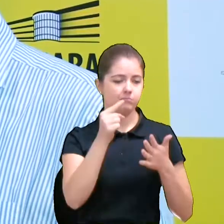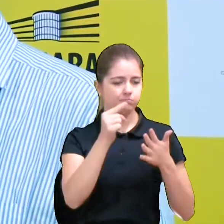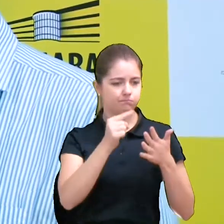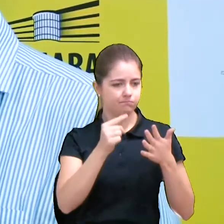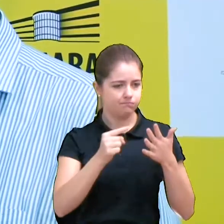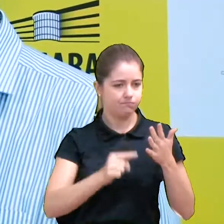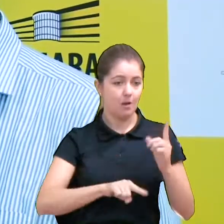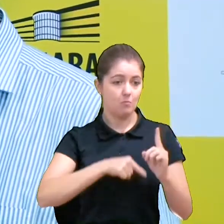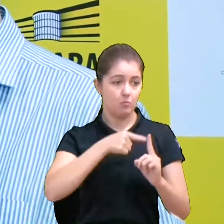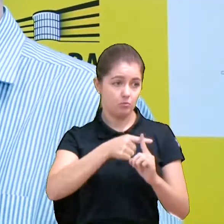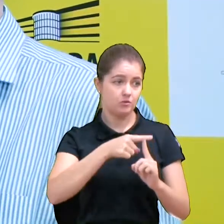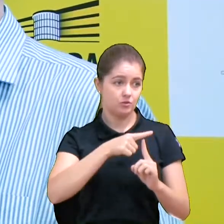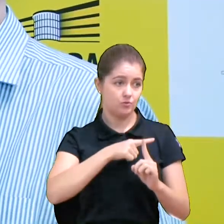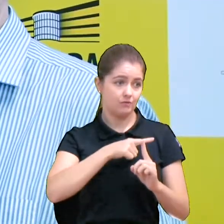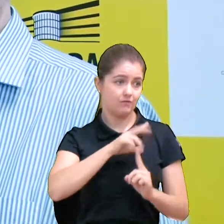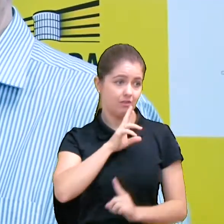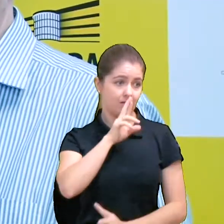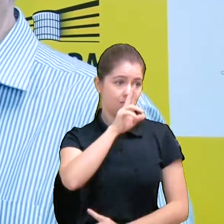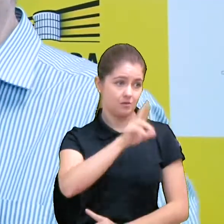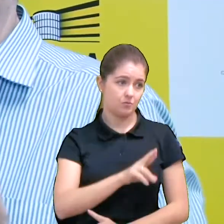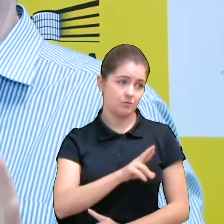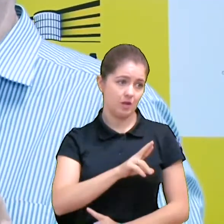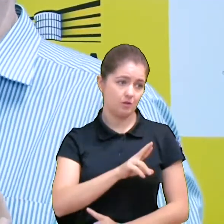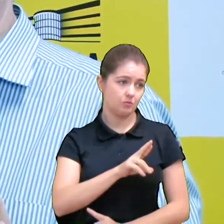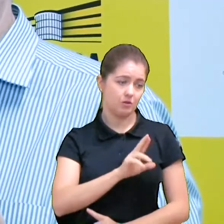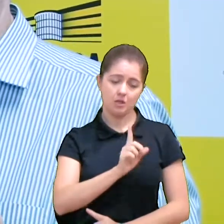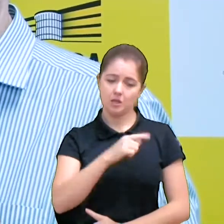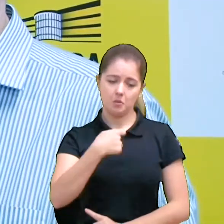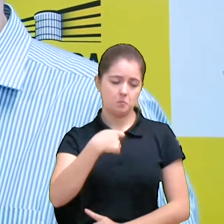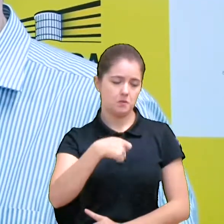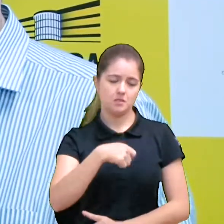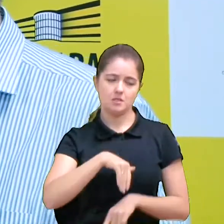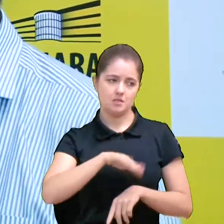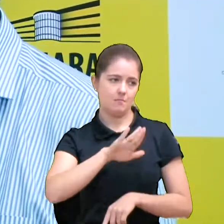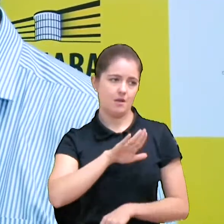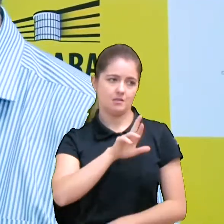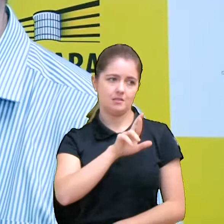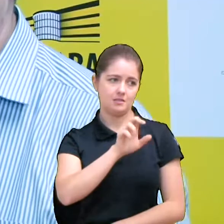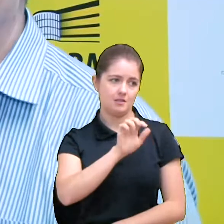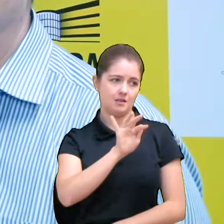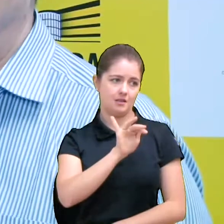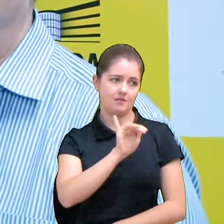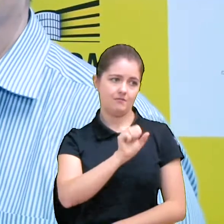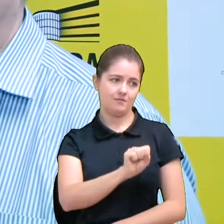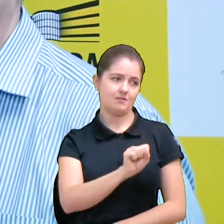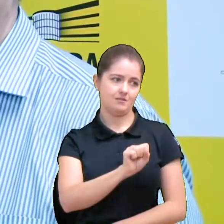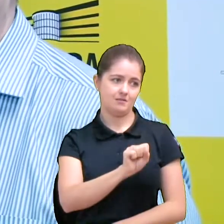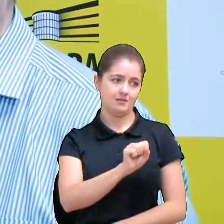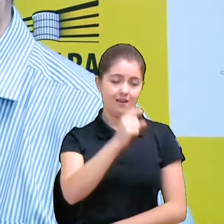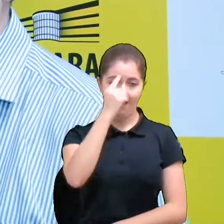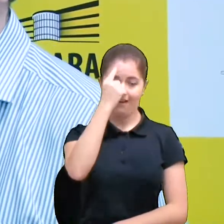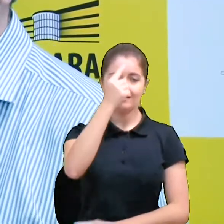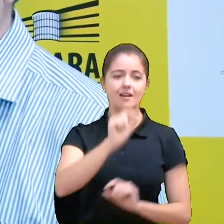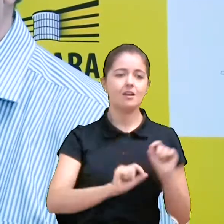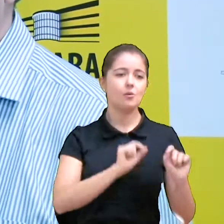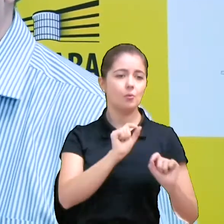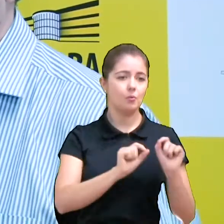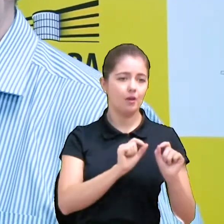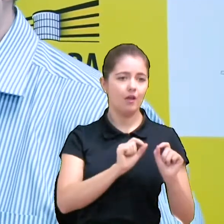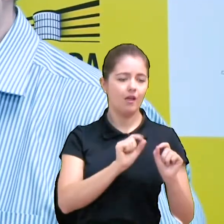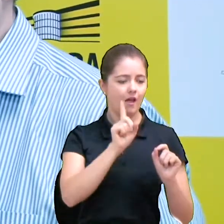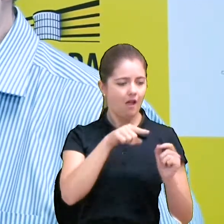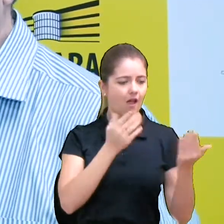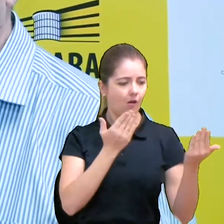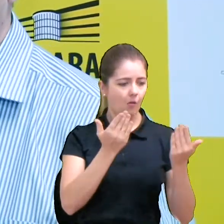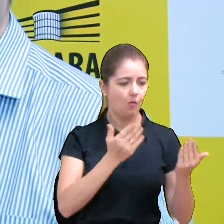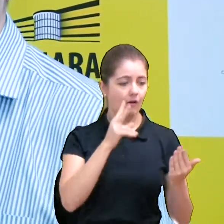que trouxe resultado, então eu retiro o time de campo, não precisa mais o Refis. Então, seria basicamente essa a ideia, né? Mas nós sabemos que aí